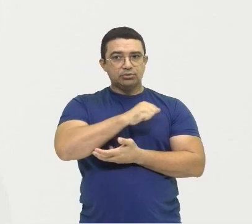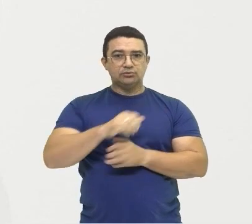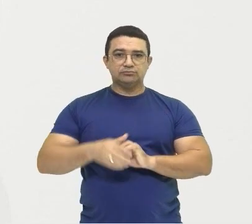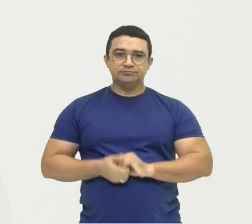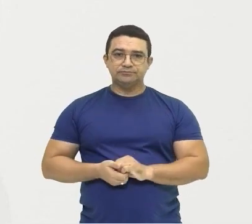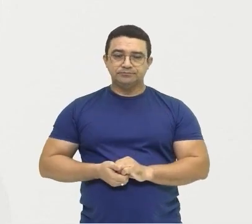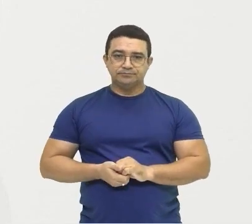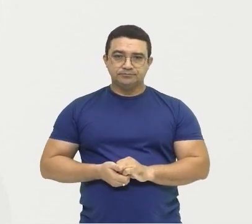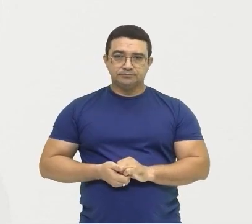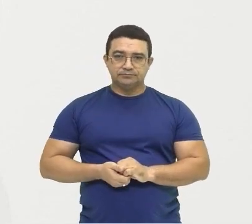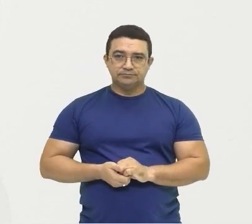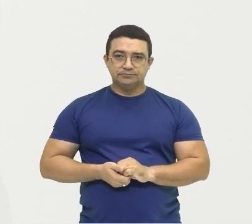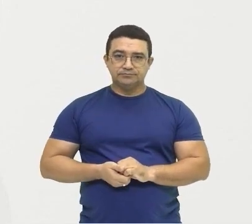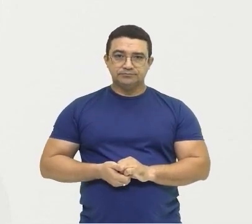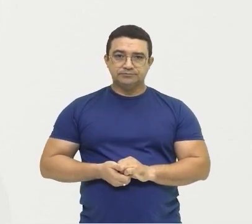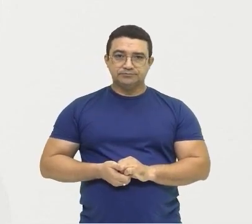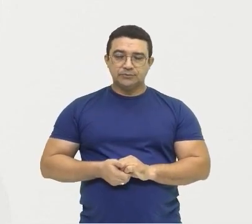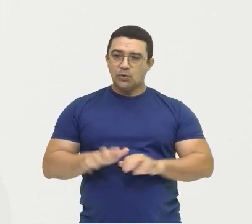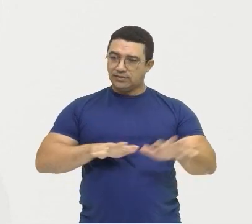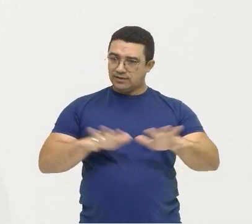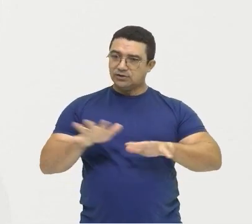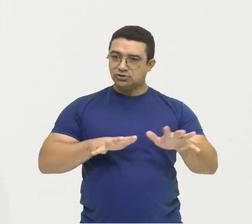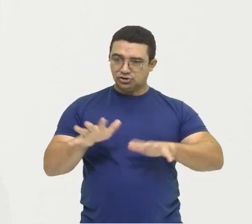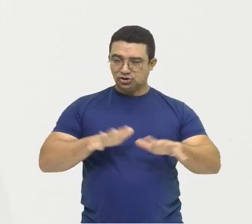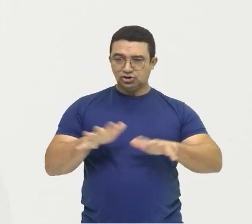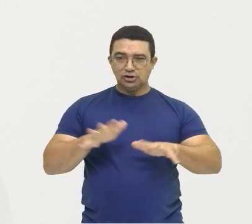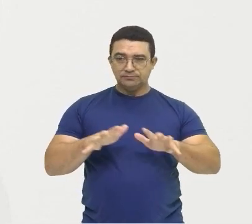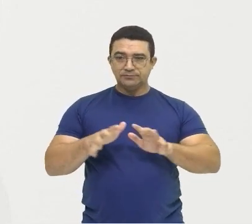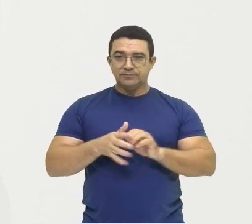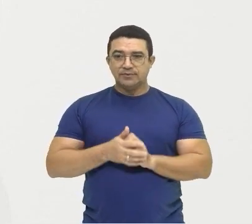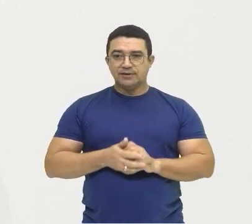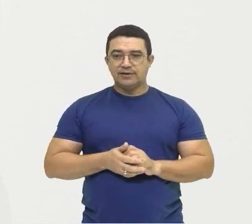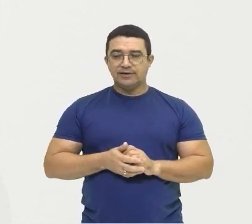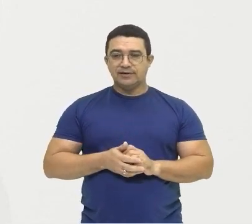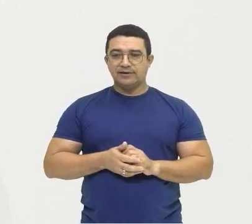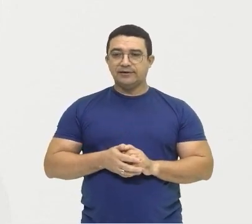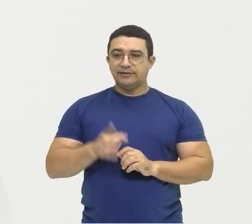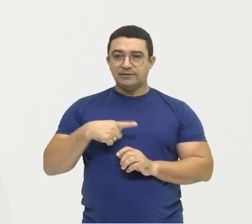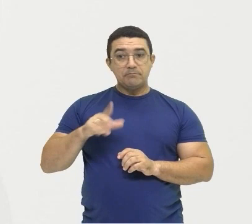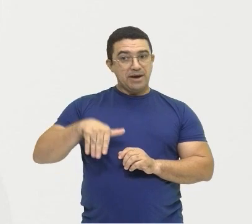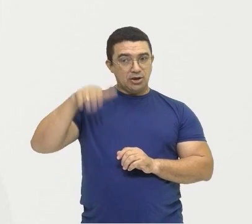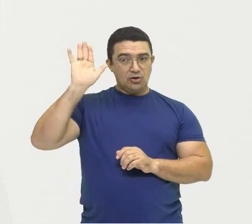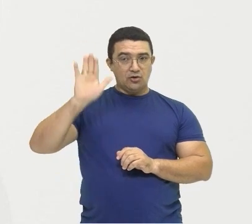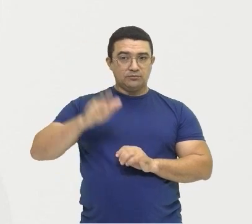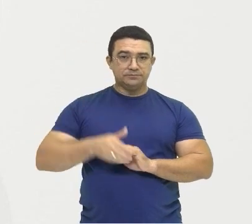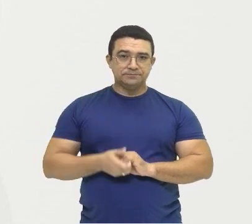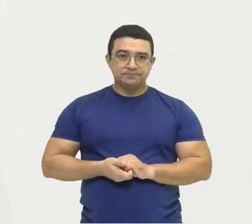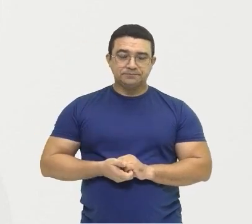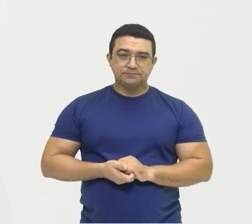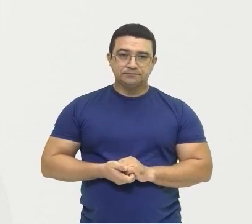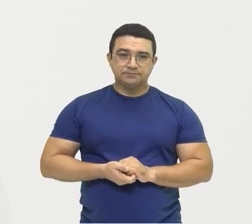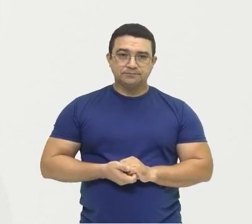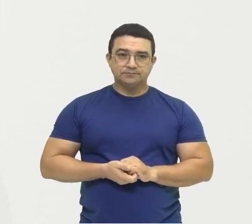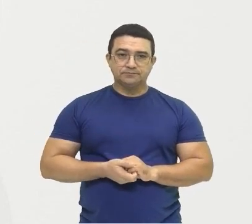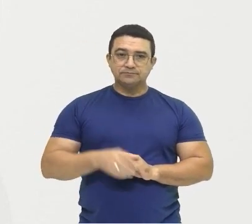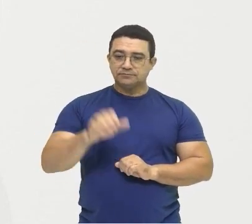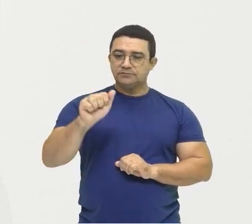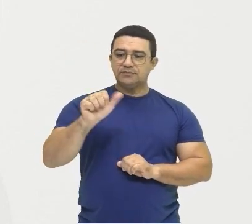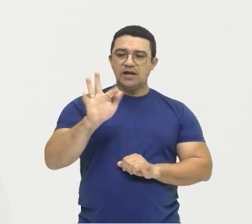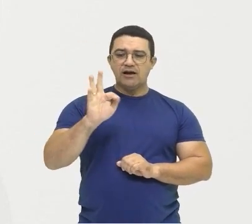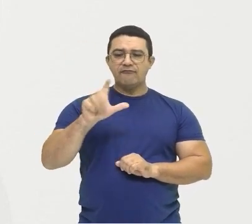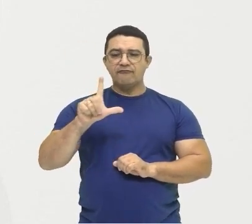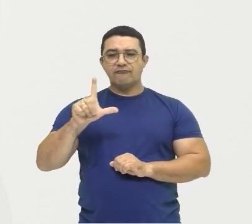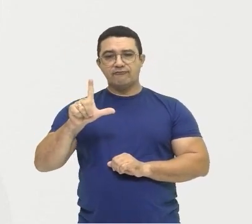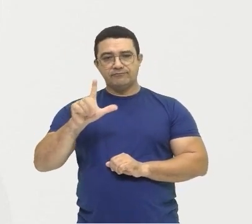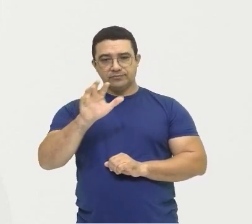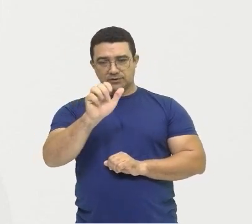tá certo? A energia cinética é maior do que a energia potencial nesse caso. E aí, quando ele está no afélio, acontece exatamente o